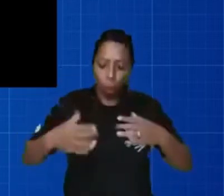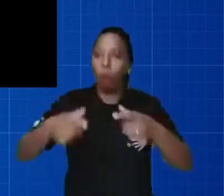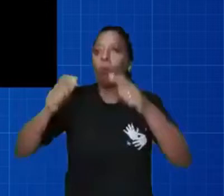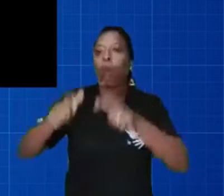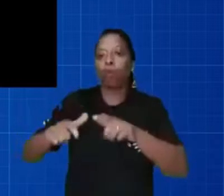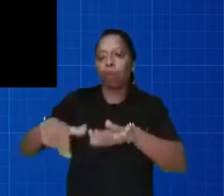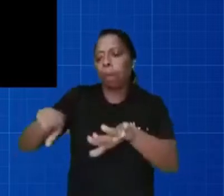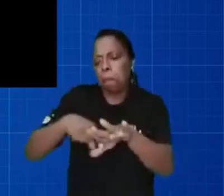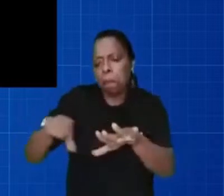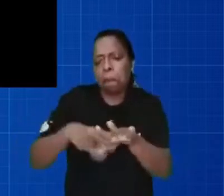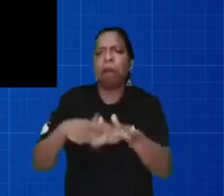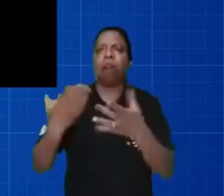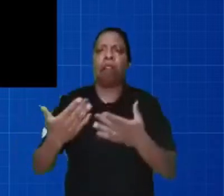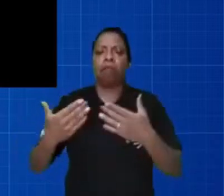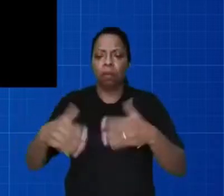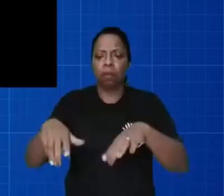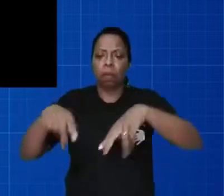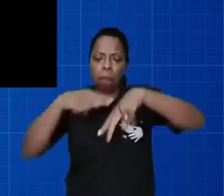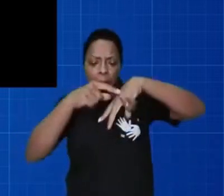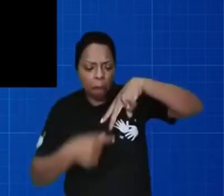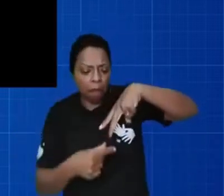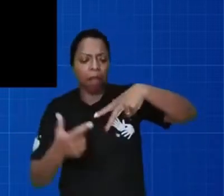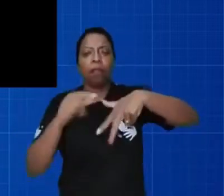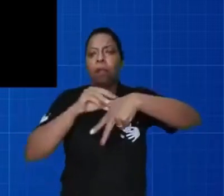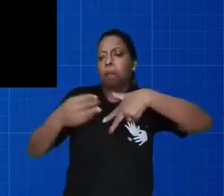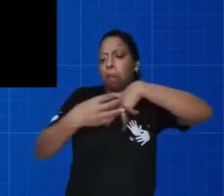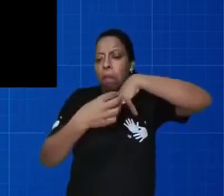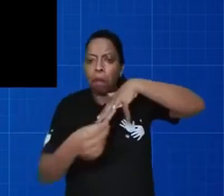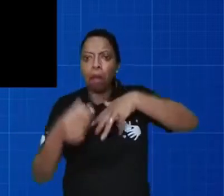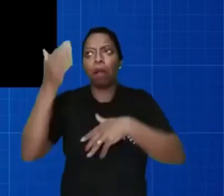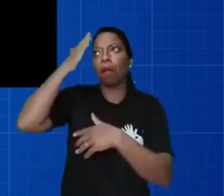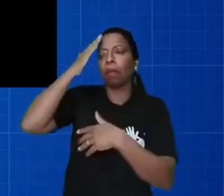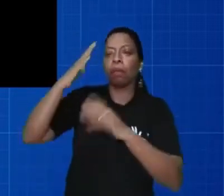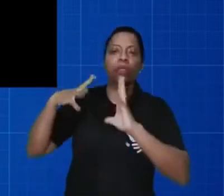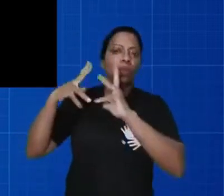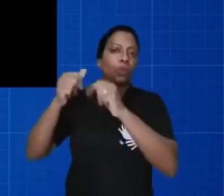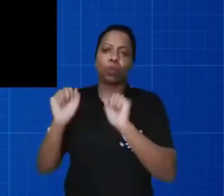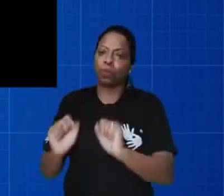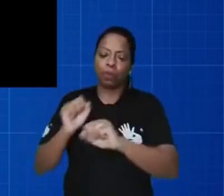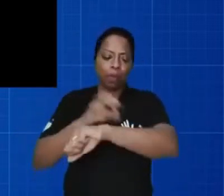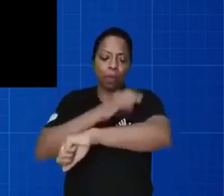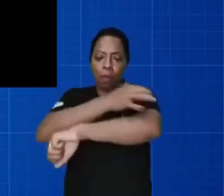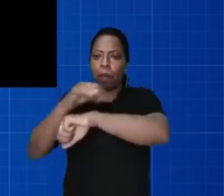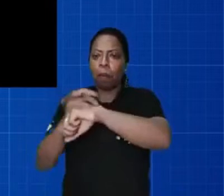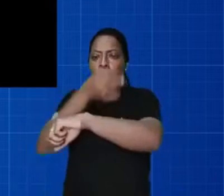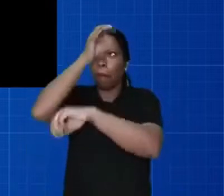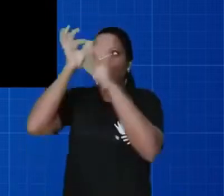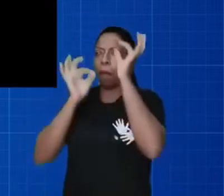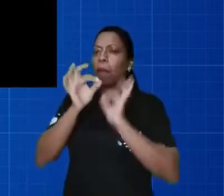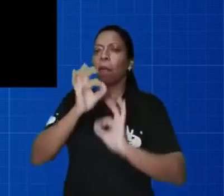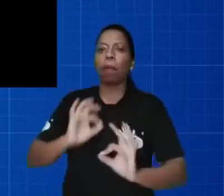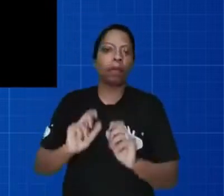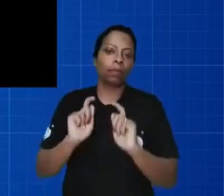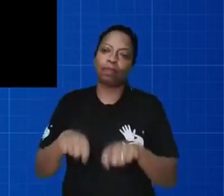qualquer lugar pode ter lesão. Aqui trouxe algumas imagens para vocês, né? Então, só para trazer que realmente